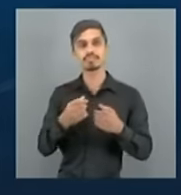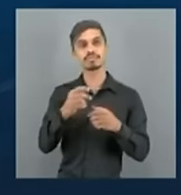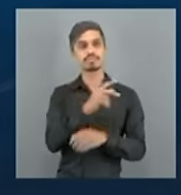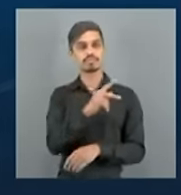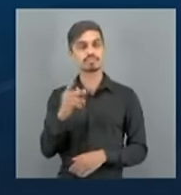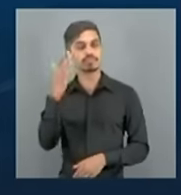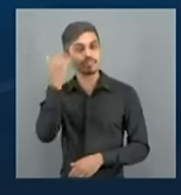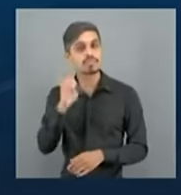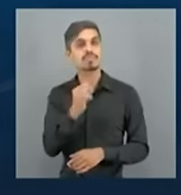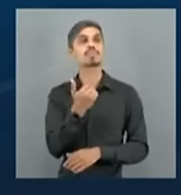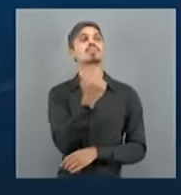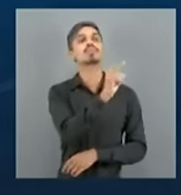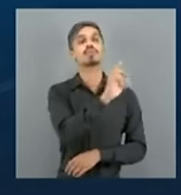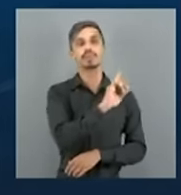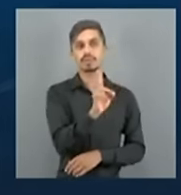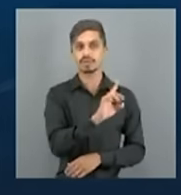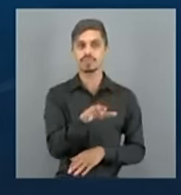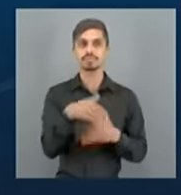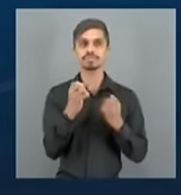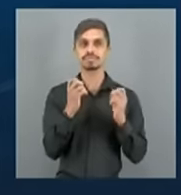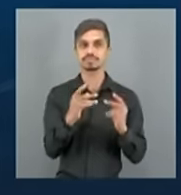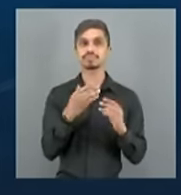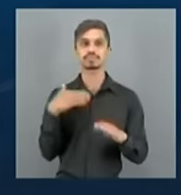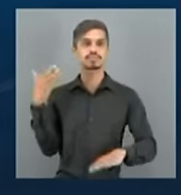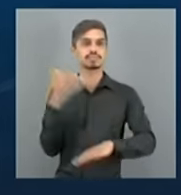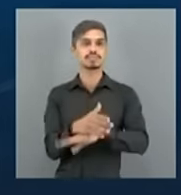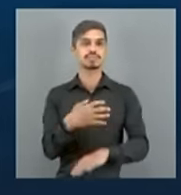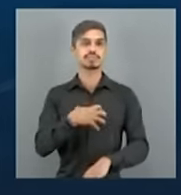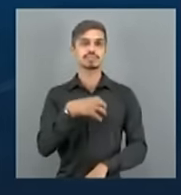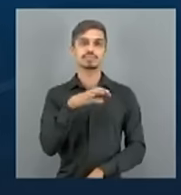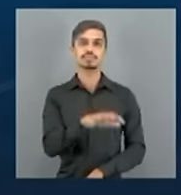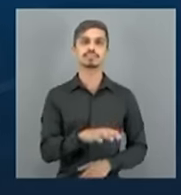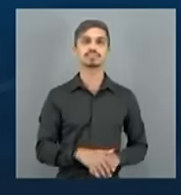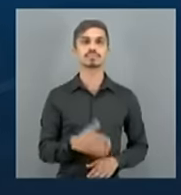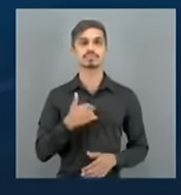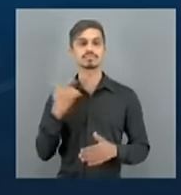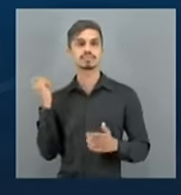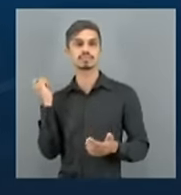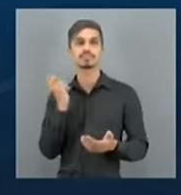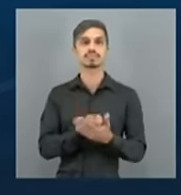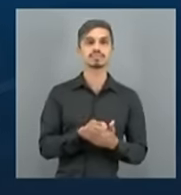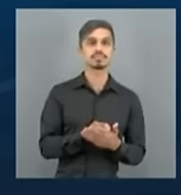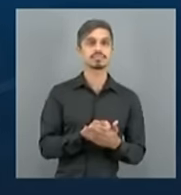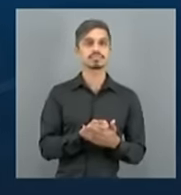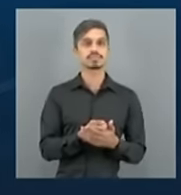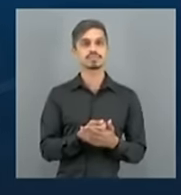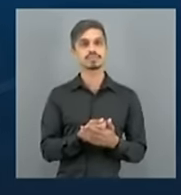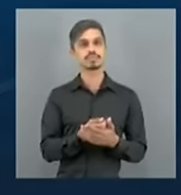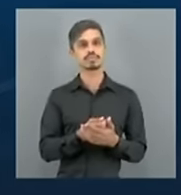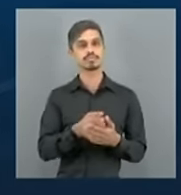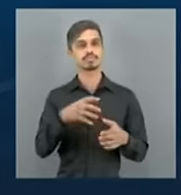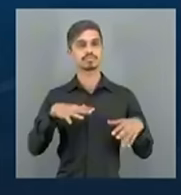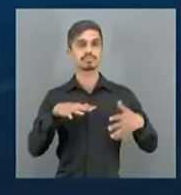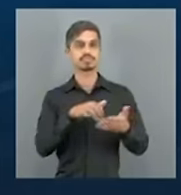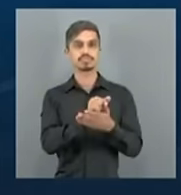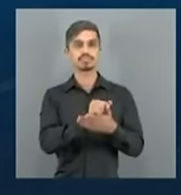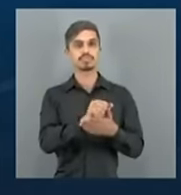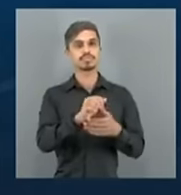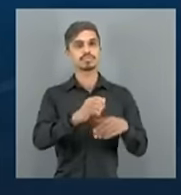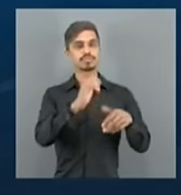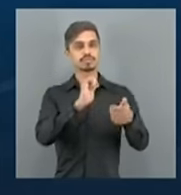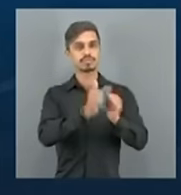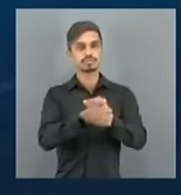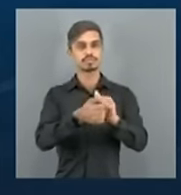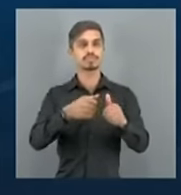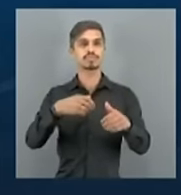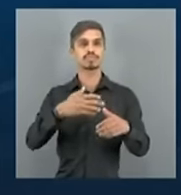não. E aí eu entrava dessa forma. Então eu vinha, bancava os registros dos atletas, colocava meus